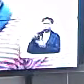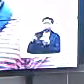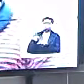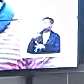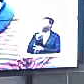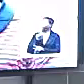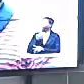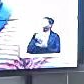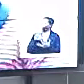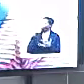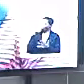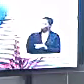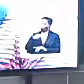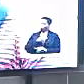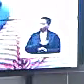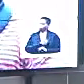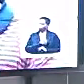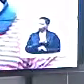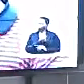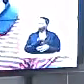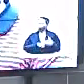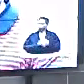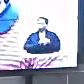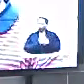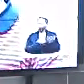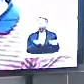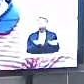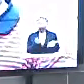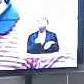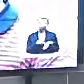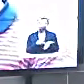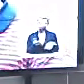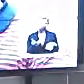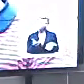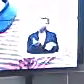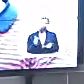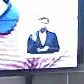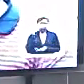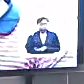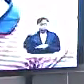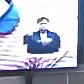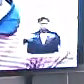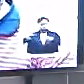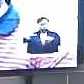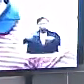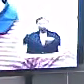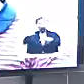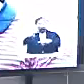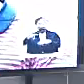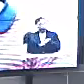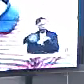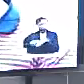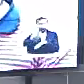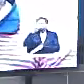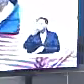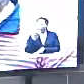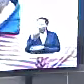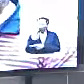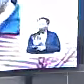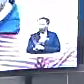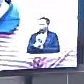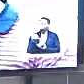verdade é essa então no dia que nós tivermos políticos comprometidos com o povo não V mais nem